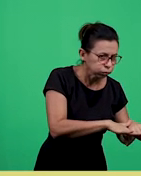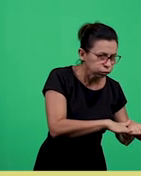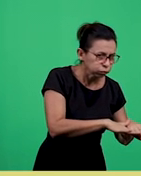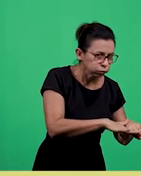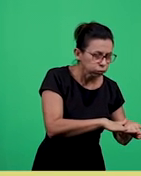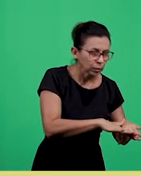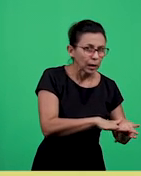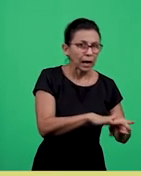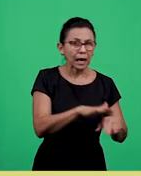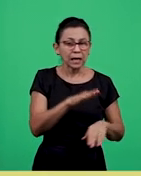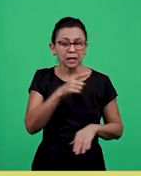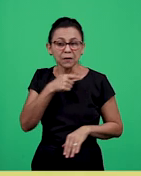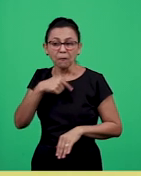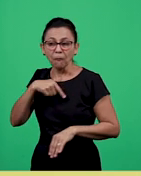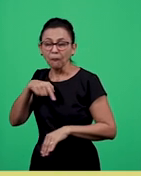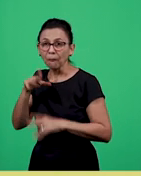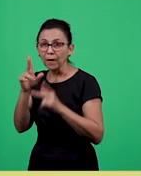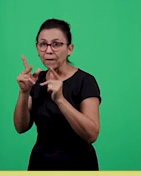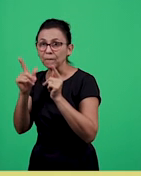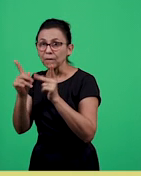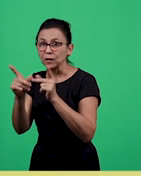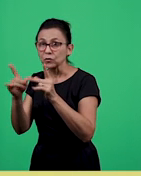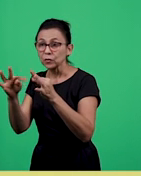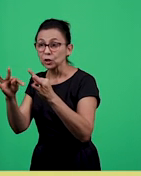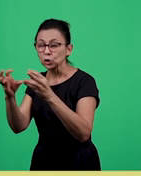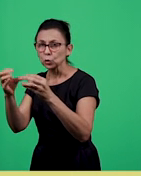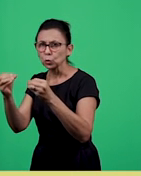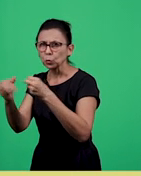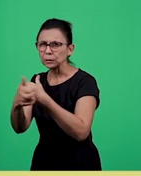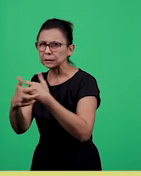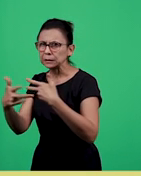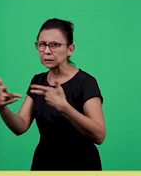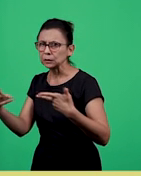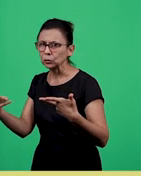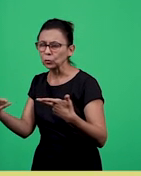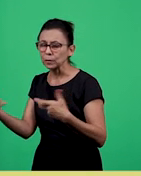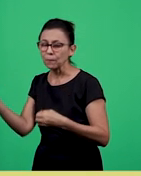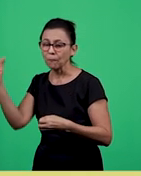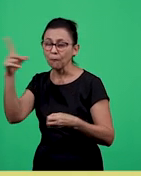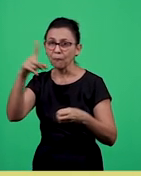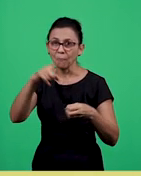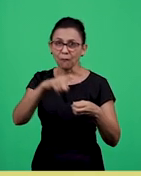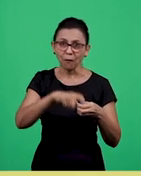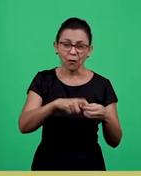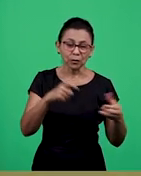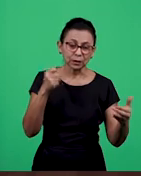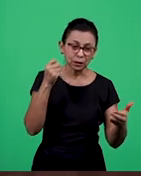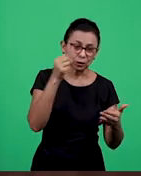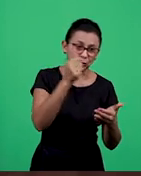quanto tem e compra aquele campo. O texto está em Mateus